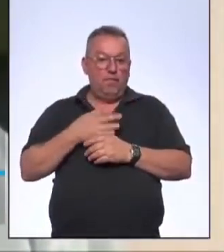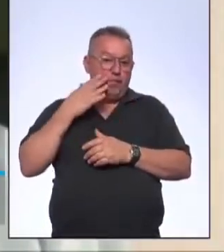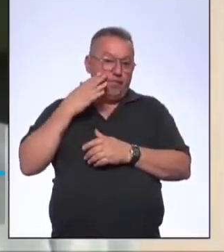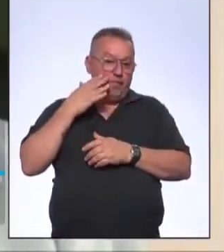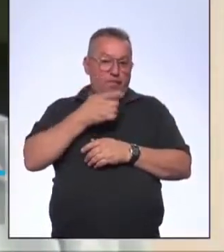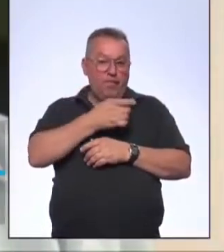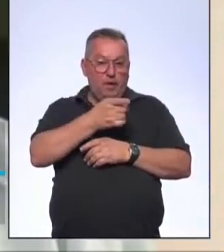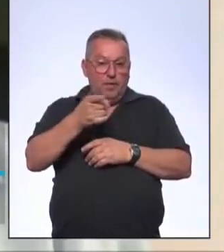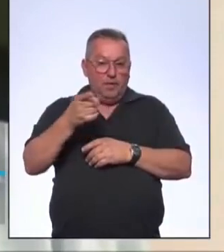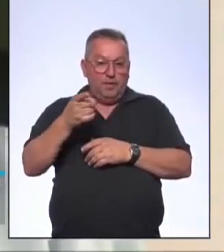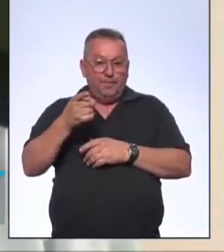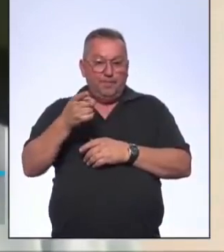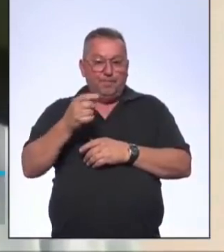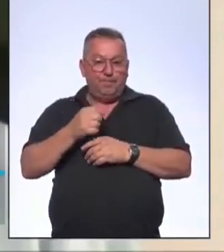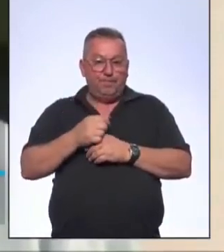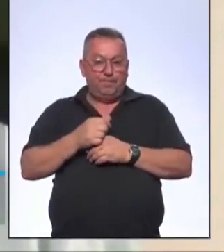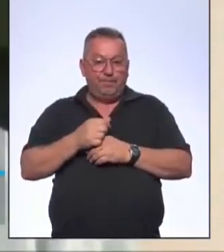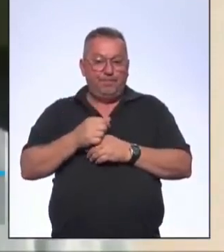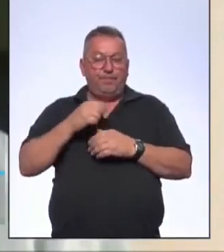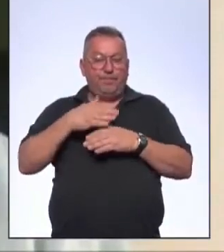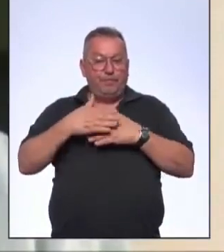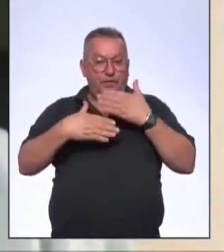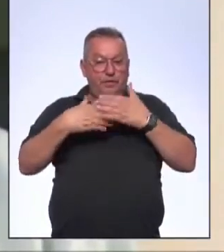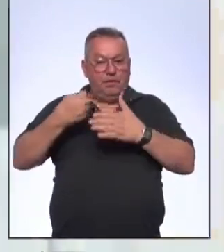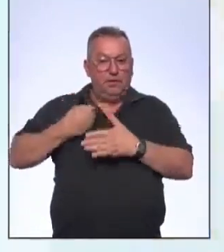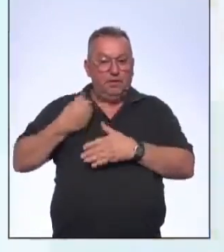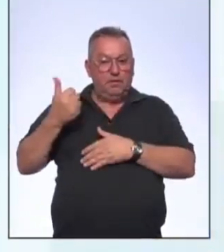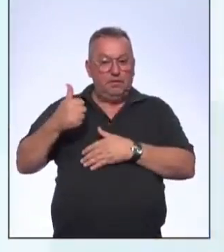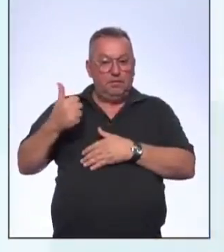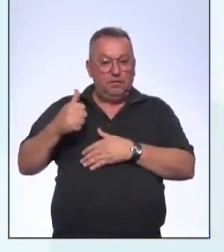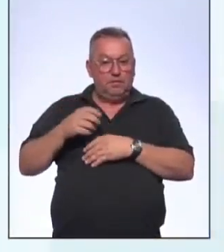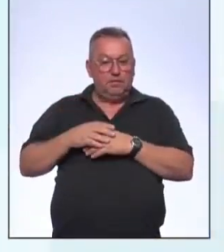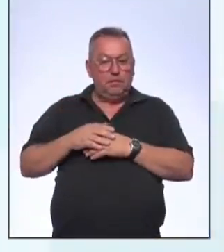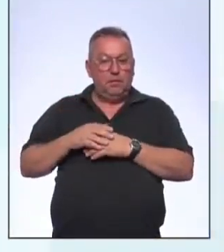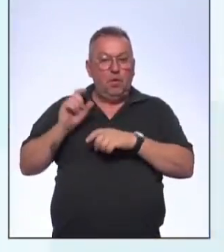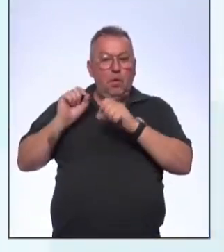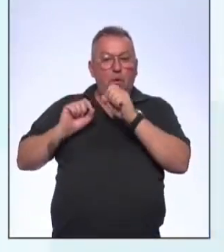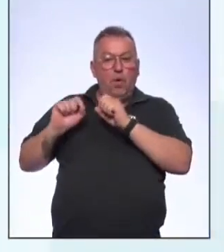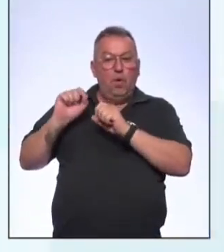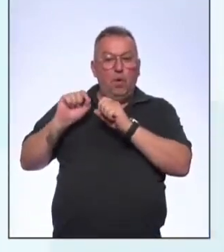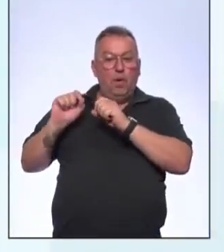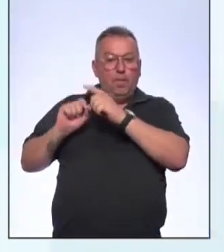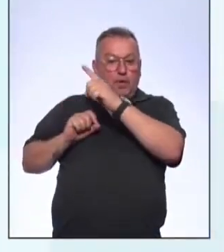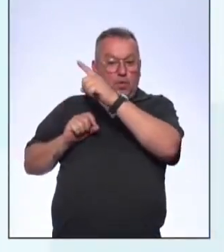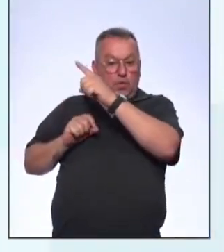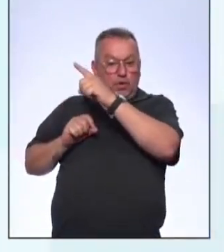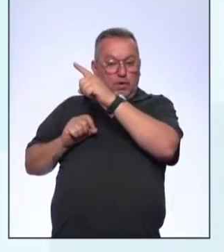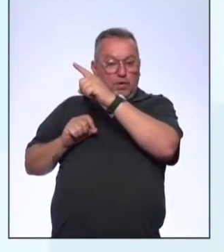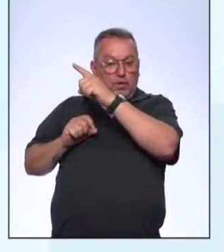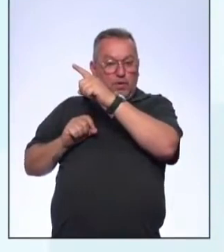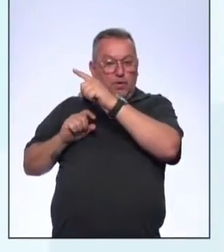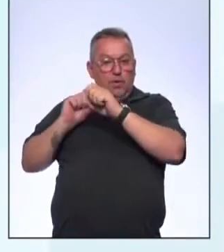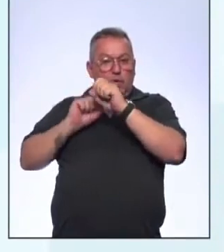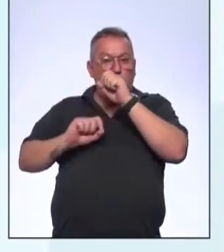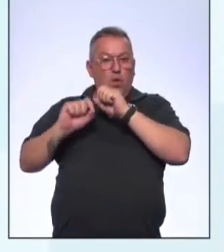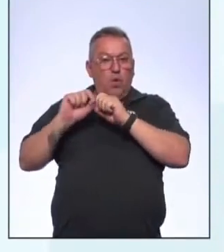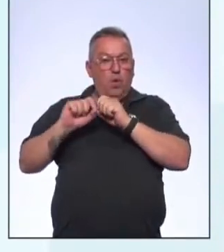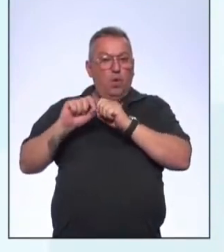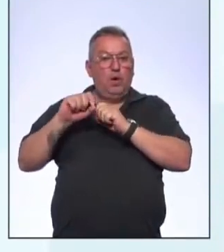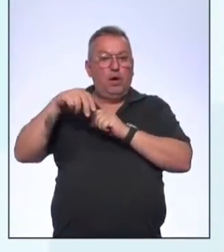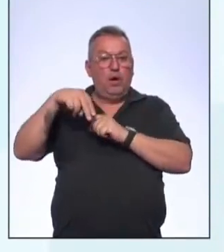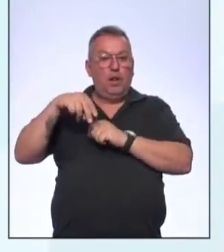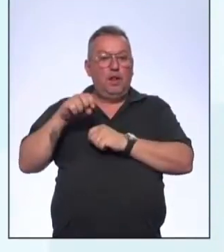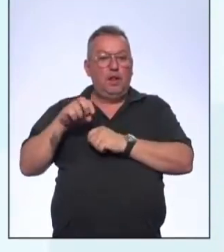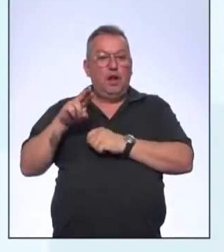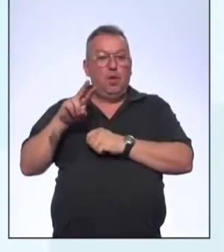saber de vocês aqui. Aí no slide 11, ó, tem uma interação comigo, com o professor Magno. Na verdade, depois o Magno vai interagir